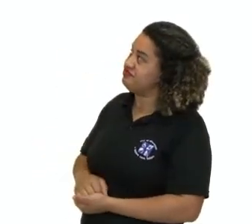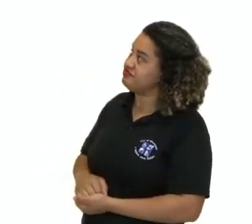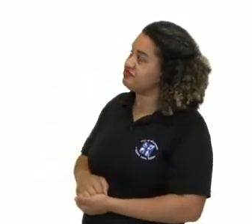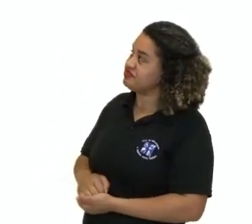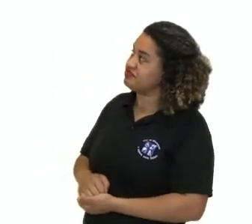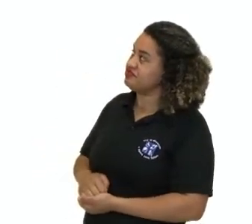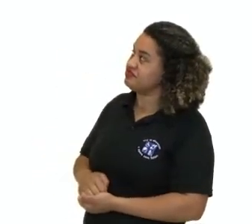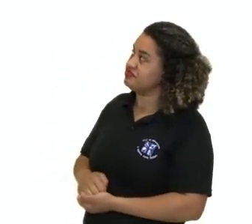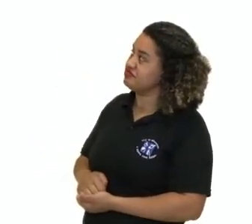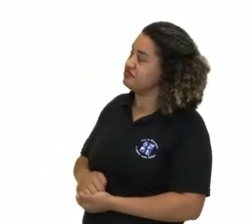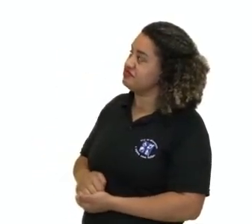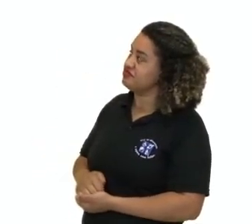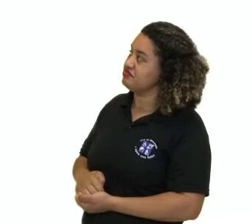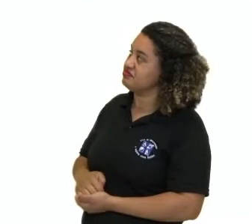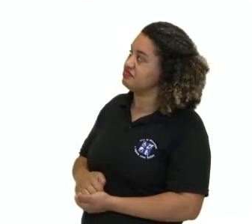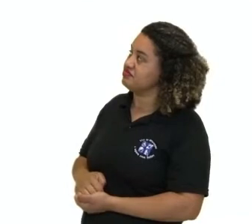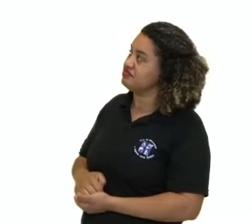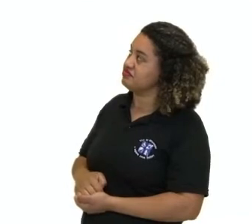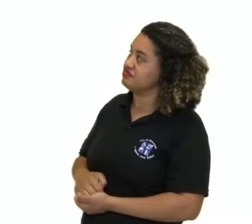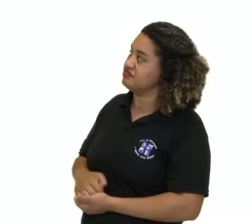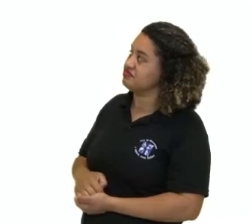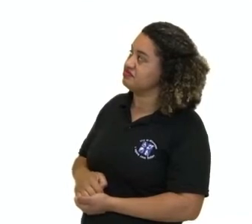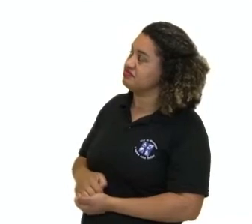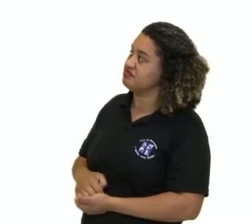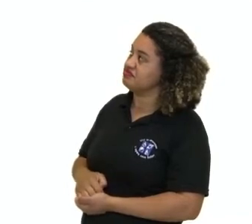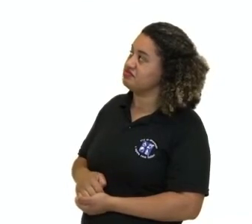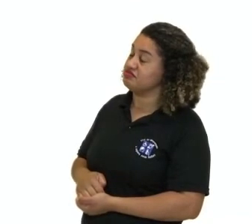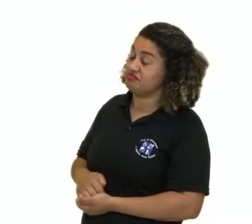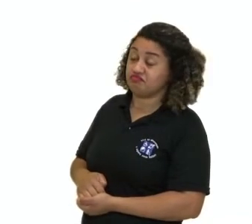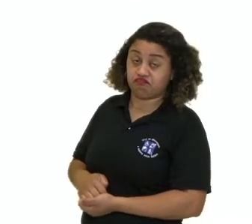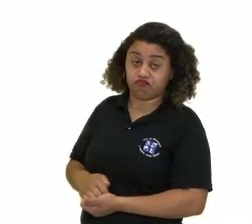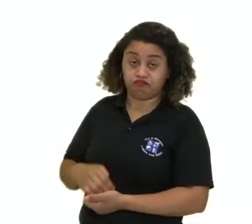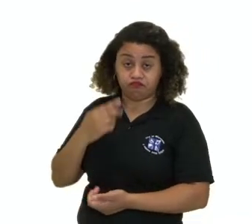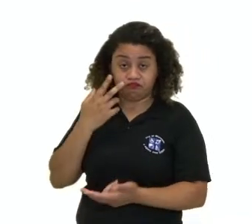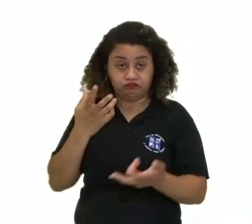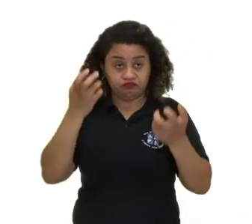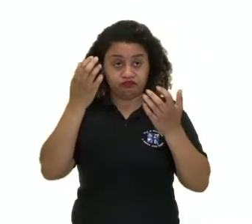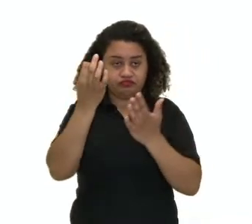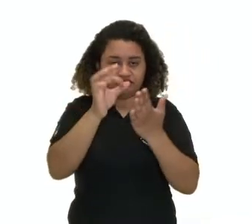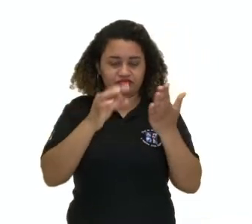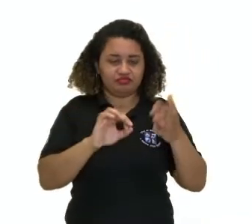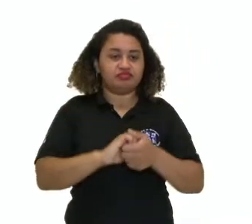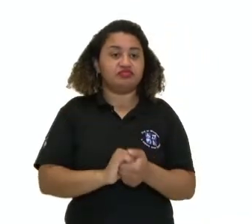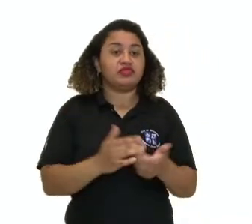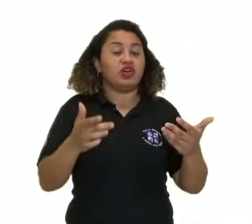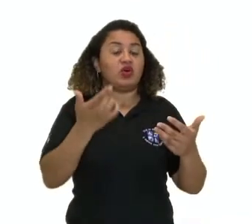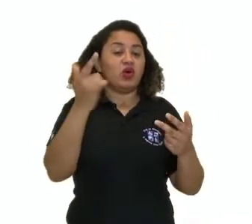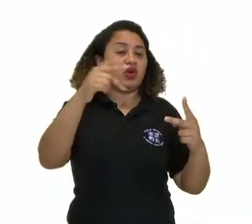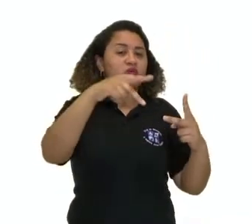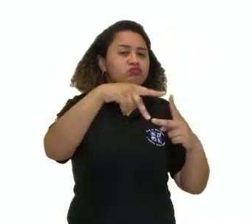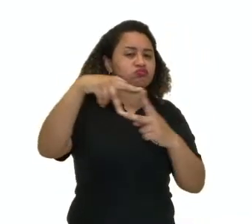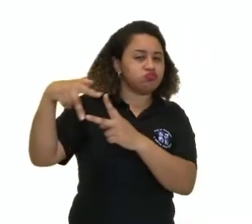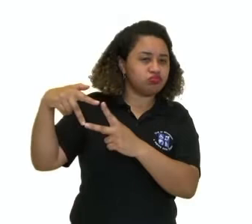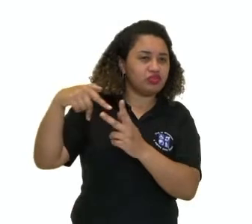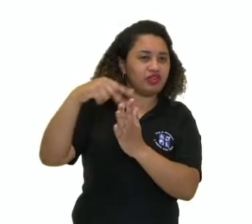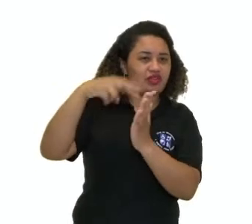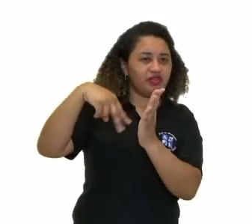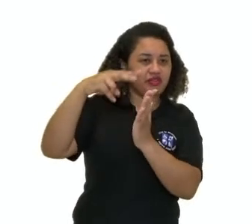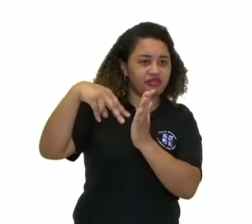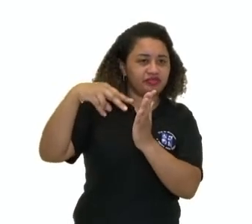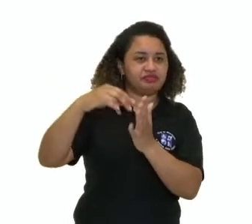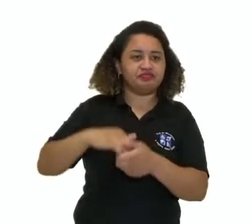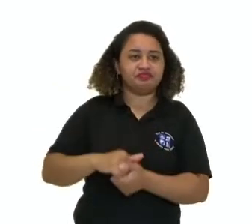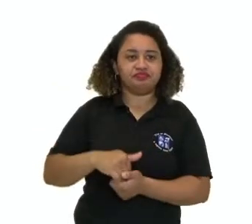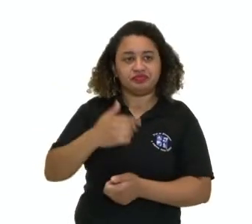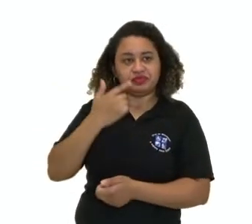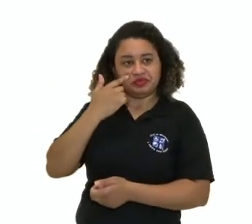história. Para mim, vírgula, ler é sempre um prazer. Vamos ler a tirinha agora, então? Eu trouxe